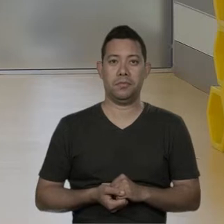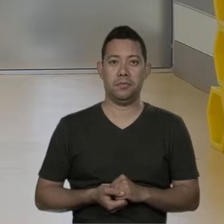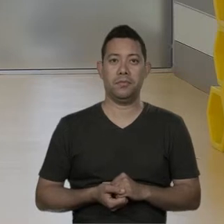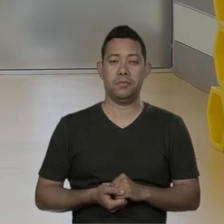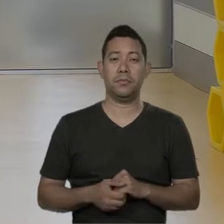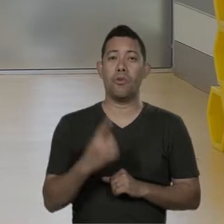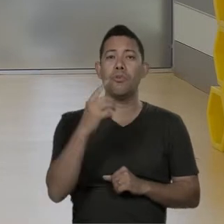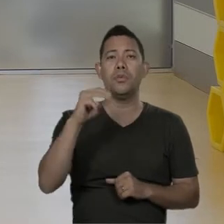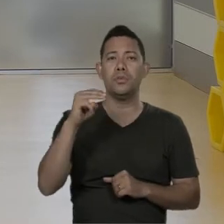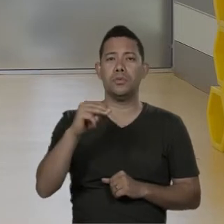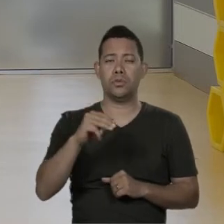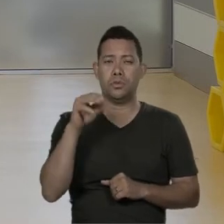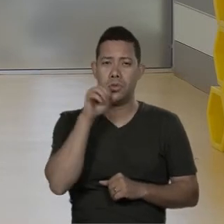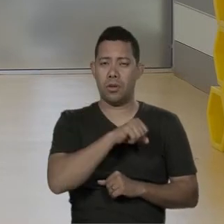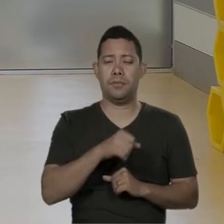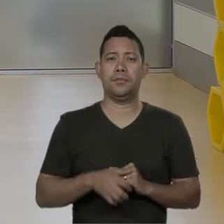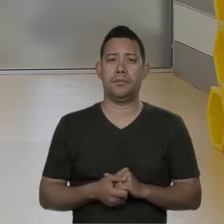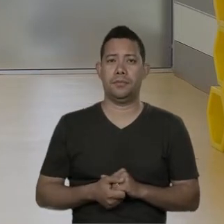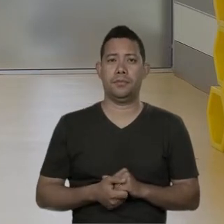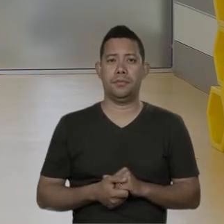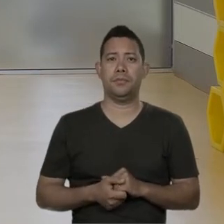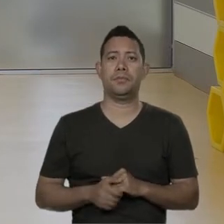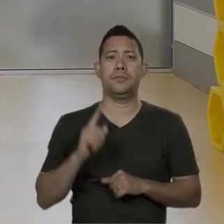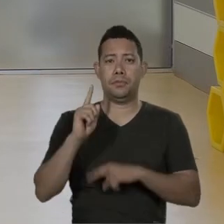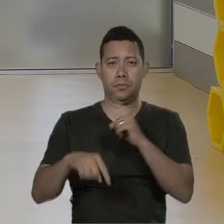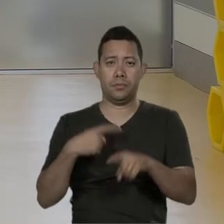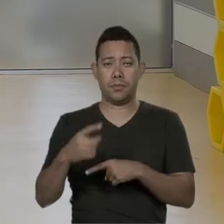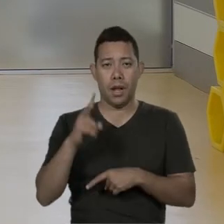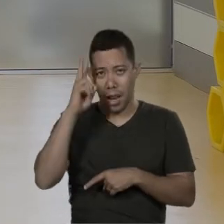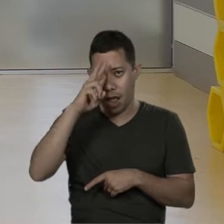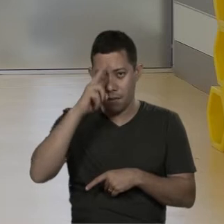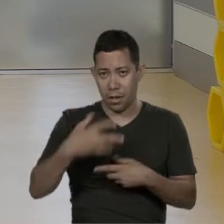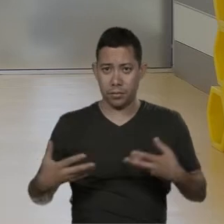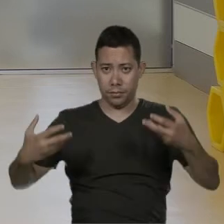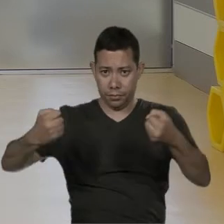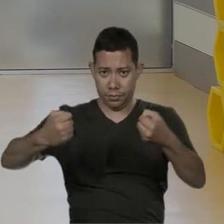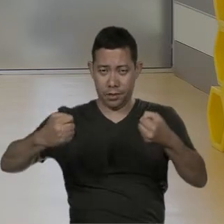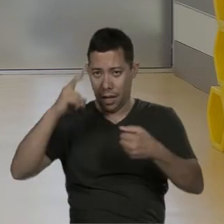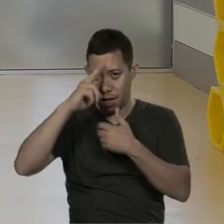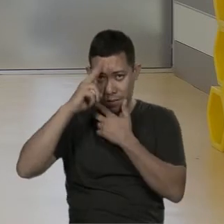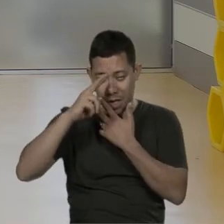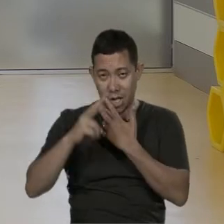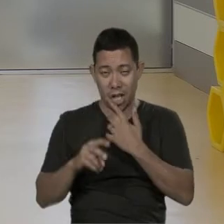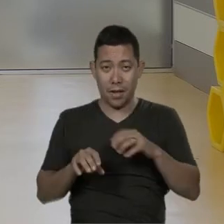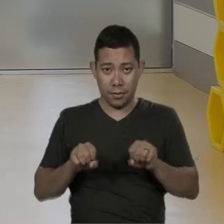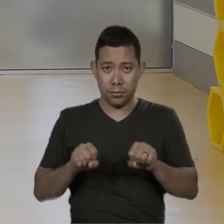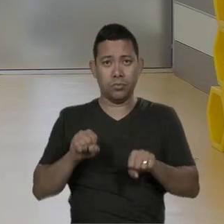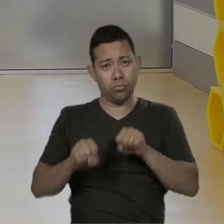Mais um minutinho. Depois a gente passa pra pegada 2, lembra? Mantém aí,